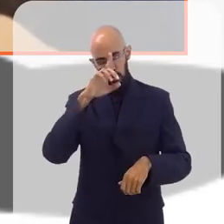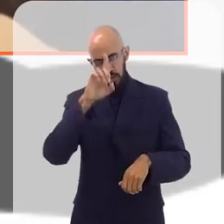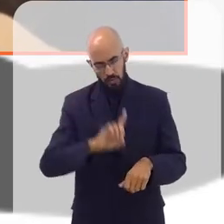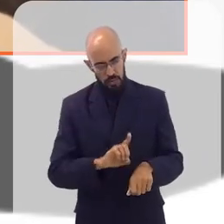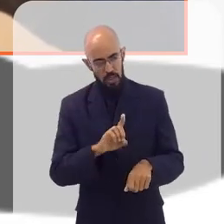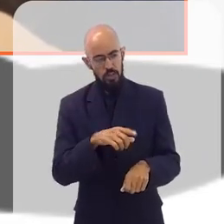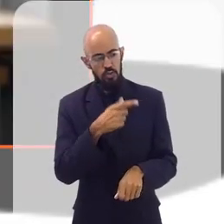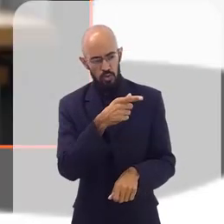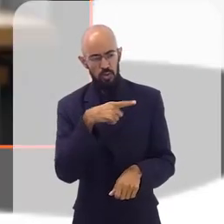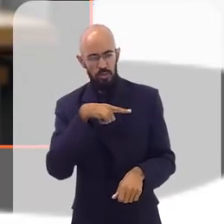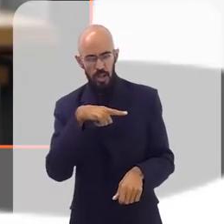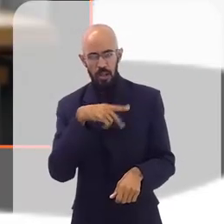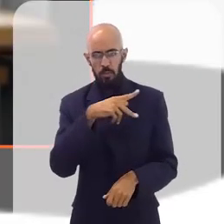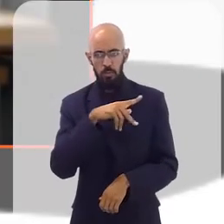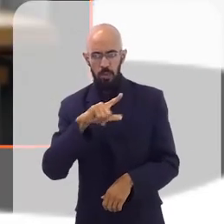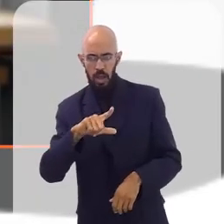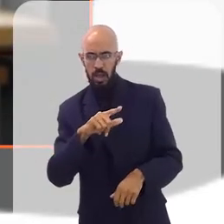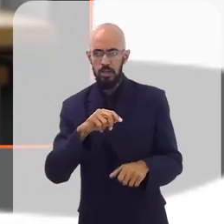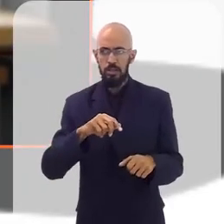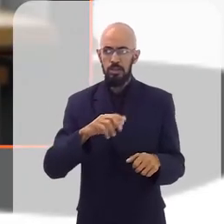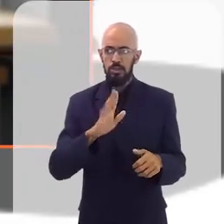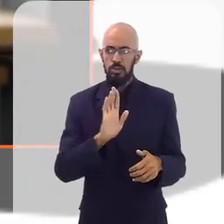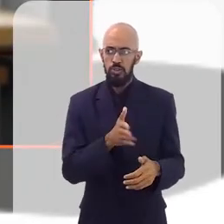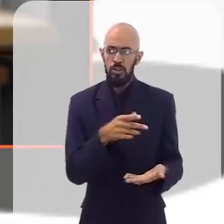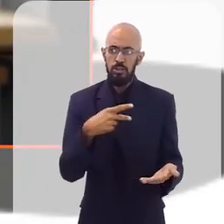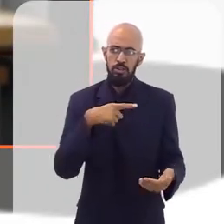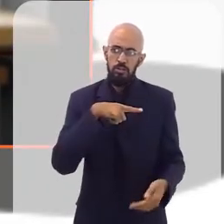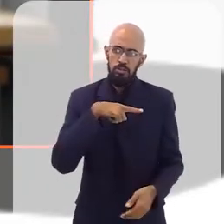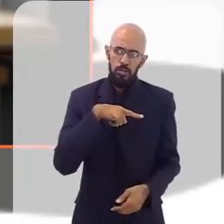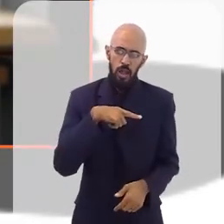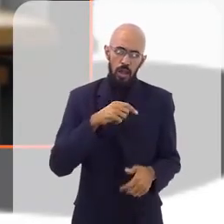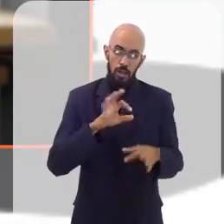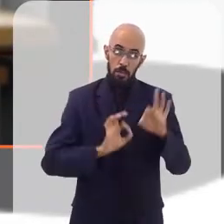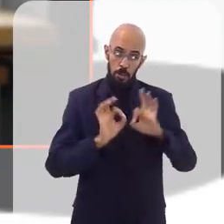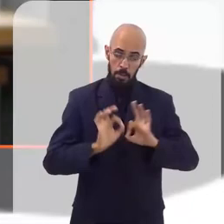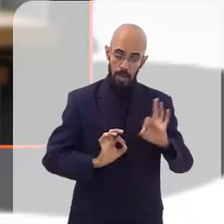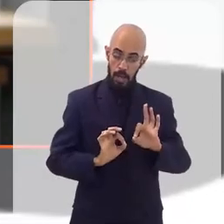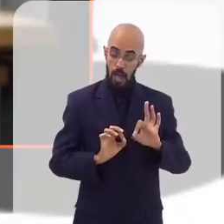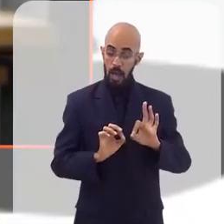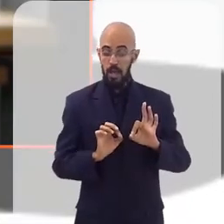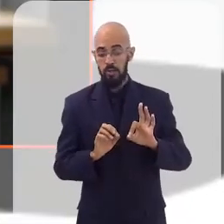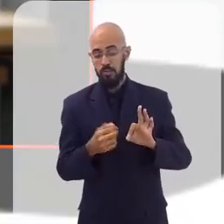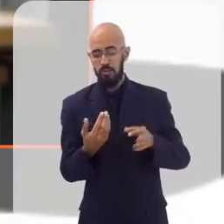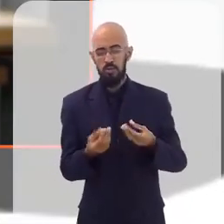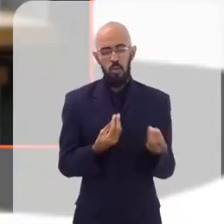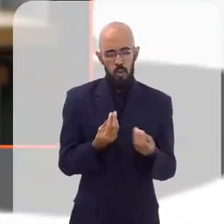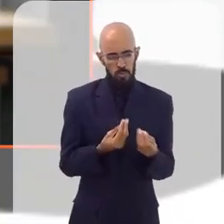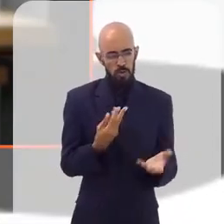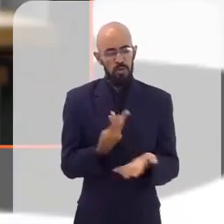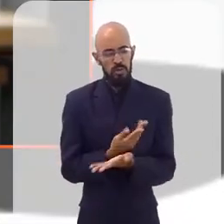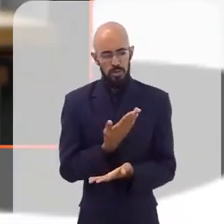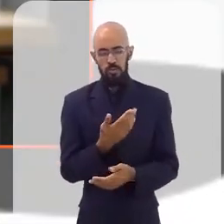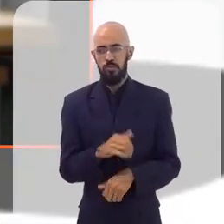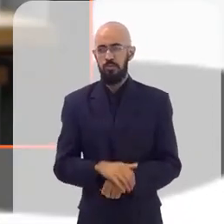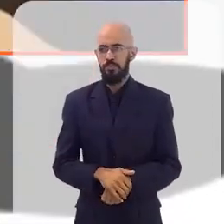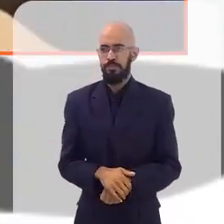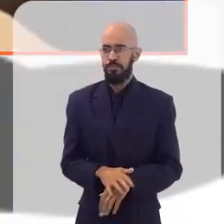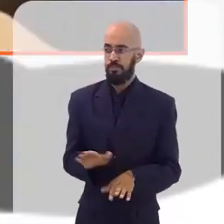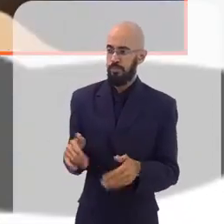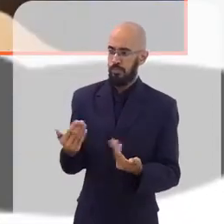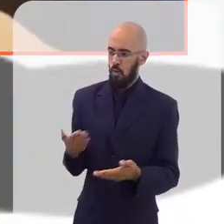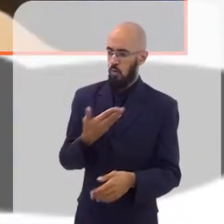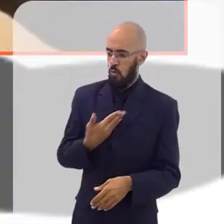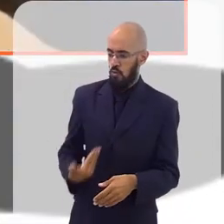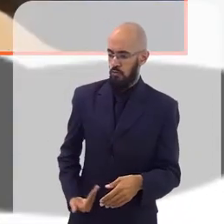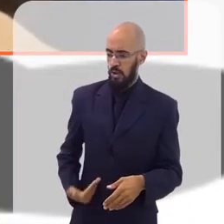na área esportiva o senhor tem algum projeto aí que já esteja no forno e o senhor já esteja laborando como é que tá